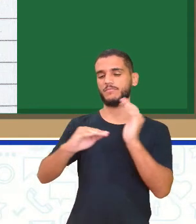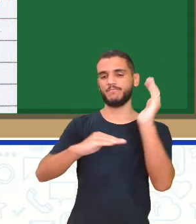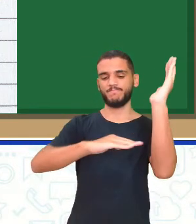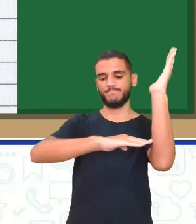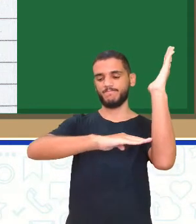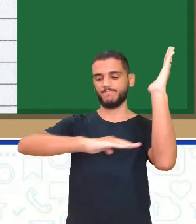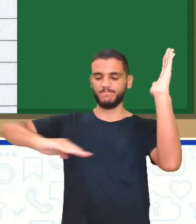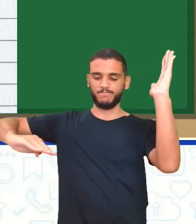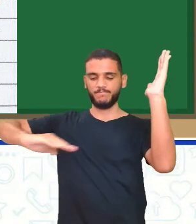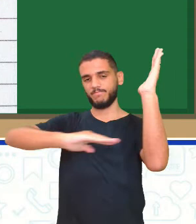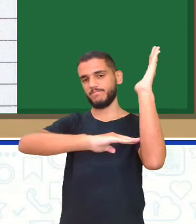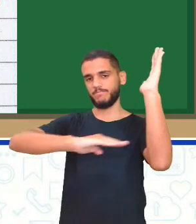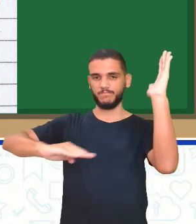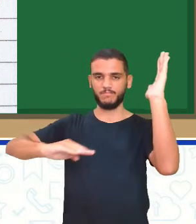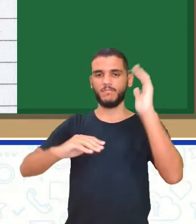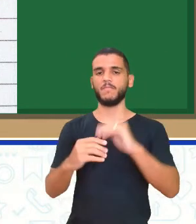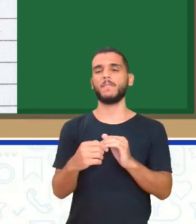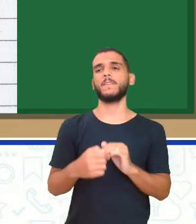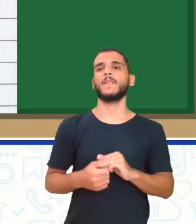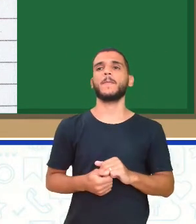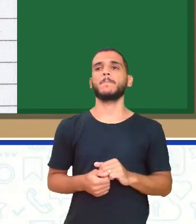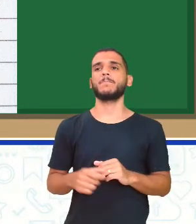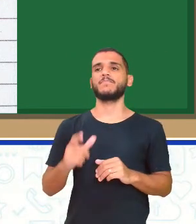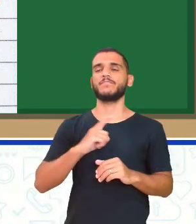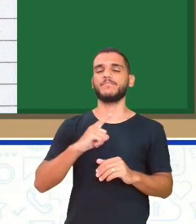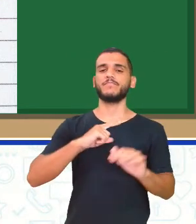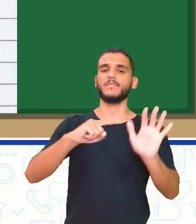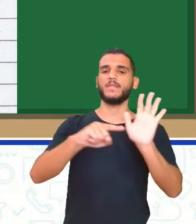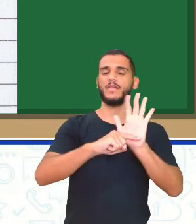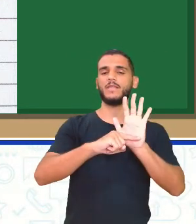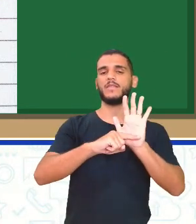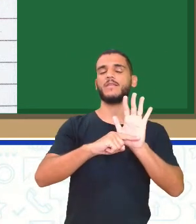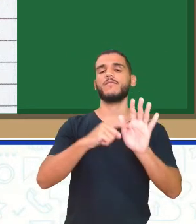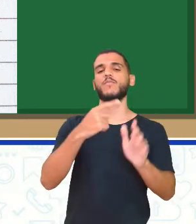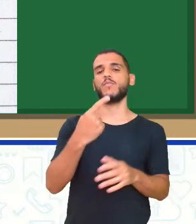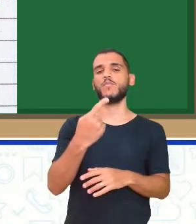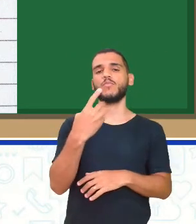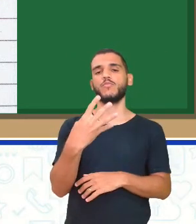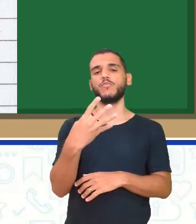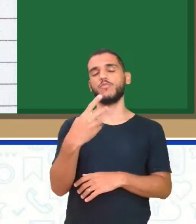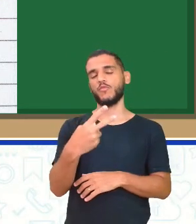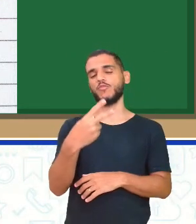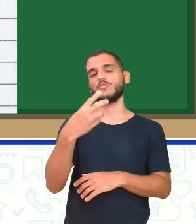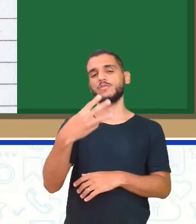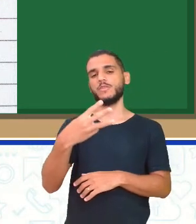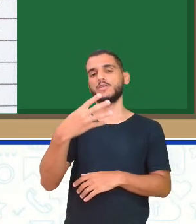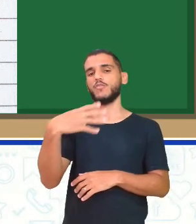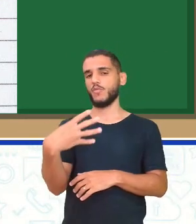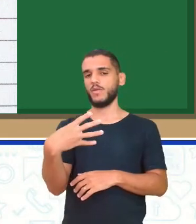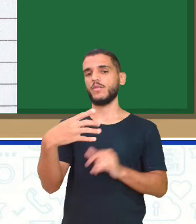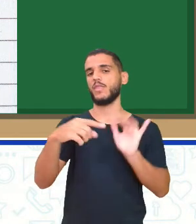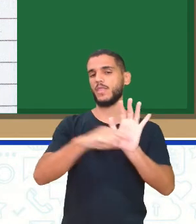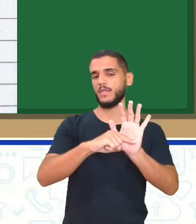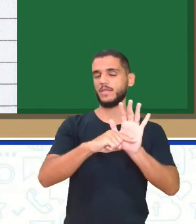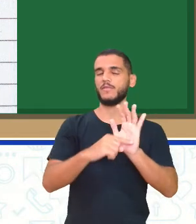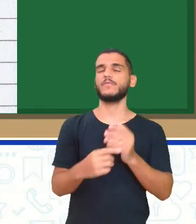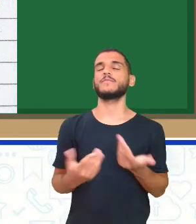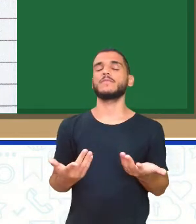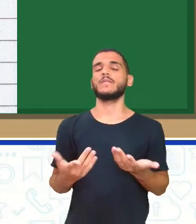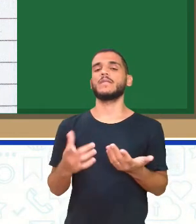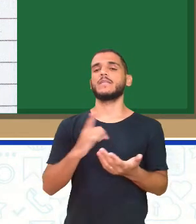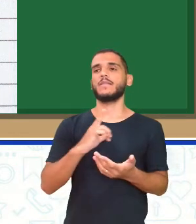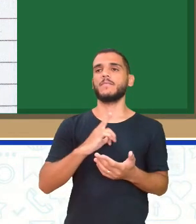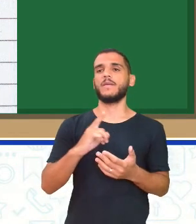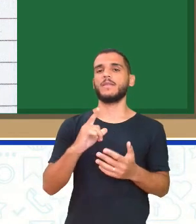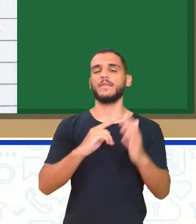seja, negativo, 1, 2, 3, 4. E, com relação à ordenada, que é